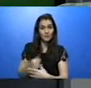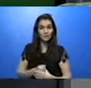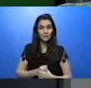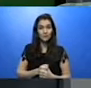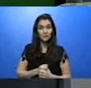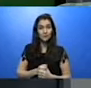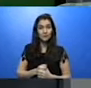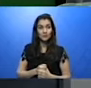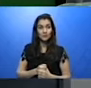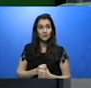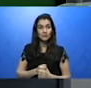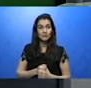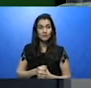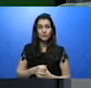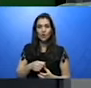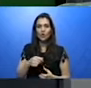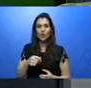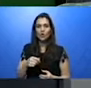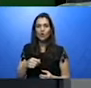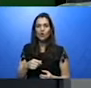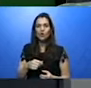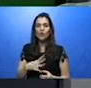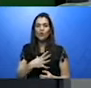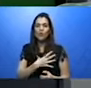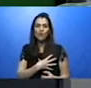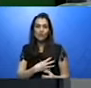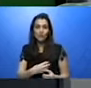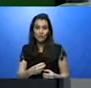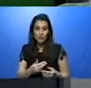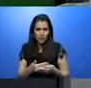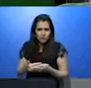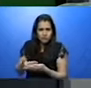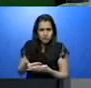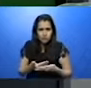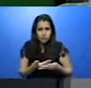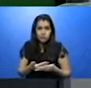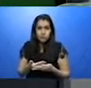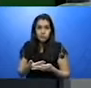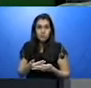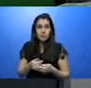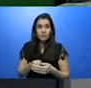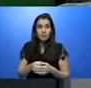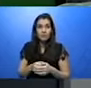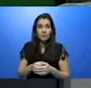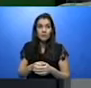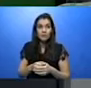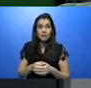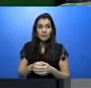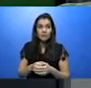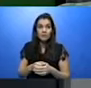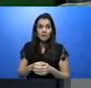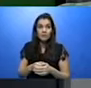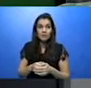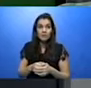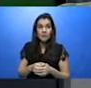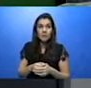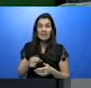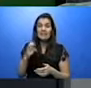Então, olha lá. Um filhote, que eu falei para vocês, 350 gramas, é aquele sachêzinho de molho de tomate que vem